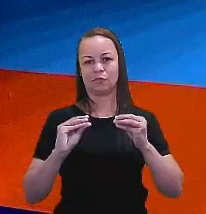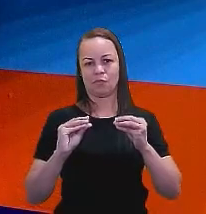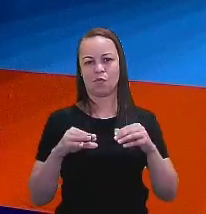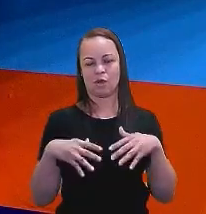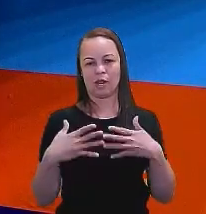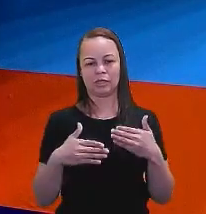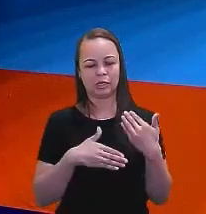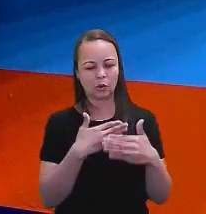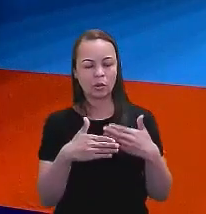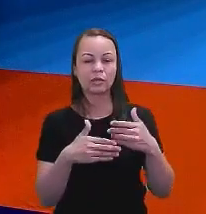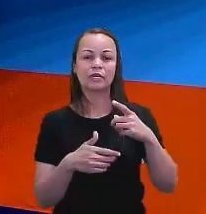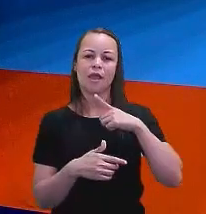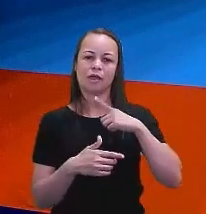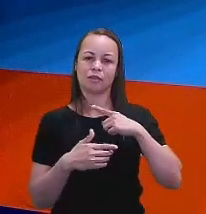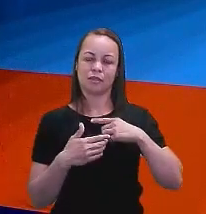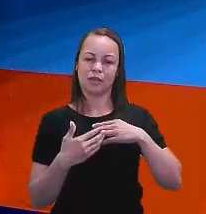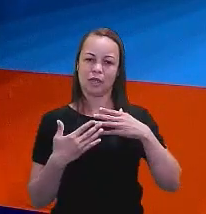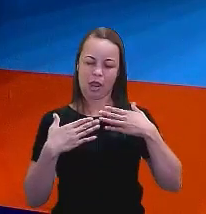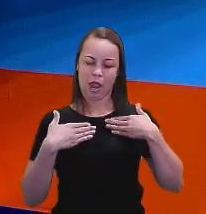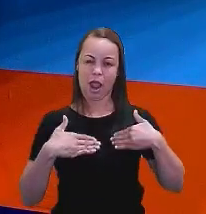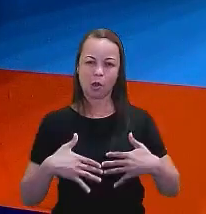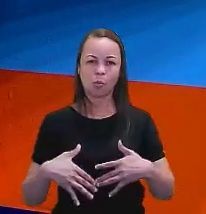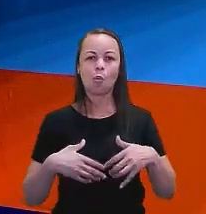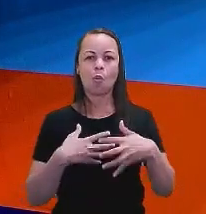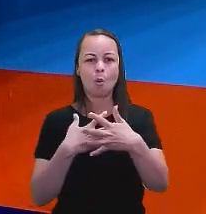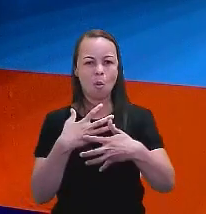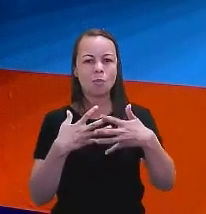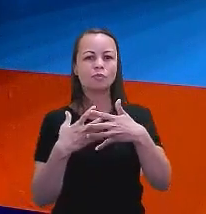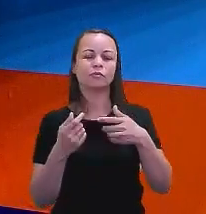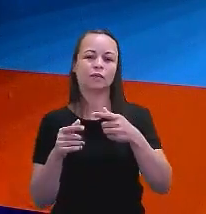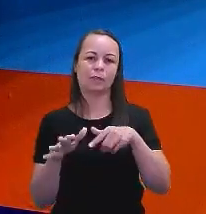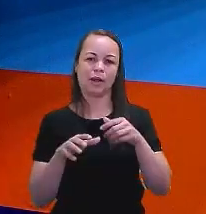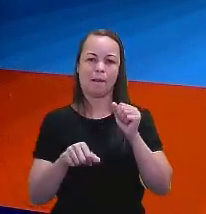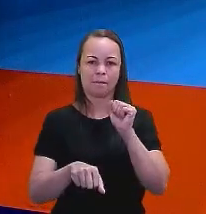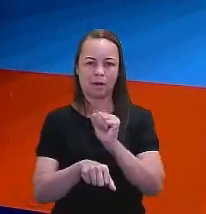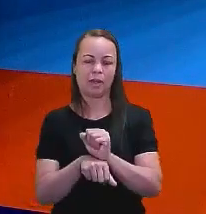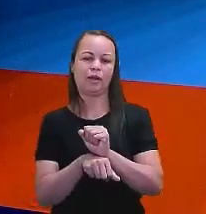começar a criar anticorpos para combater a varíola.